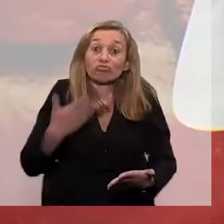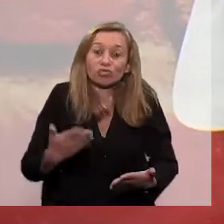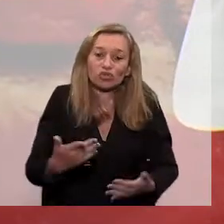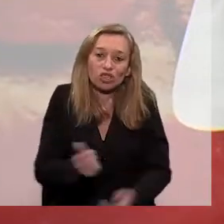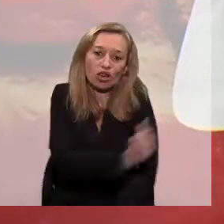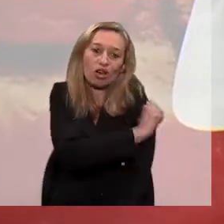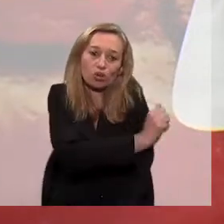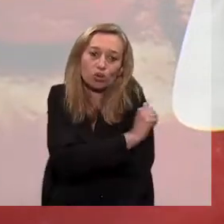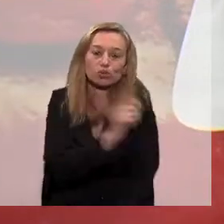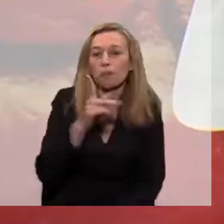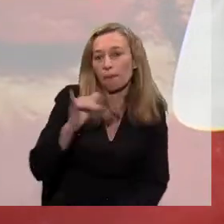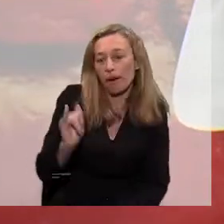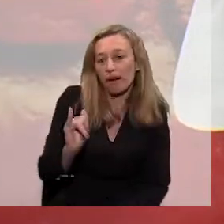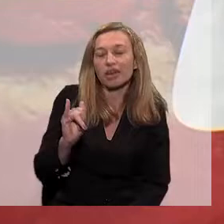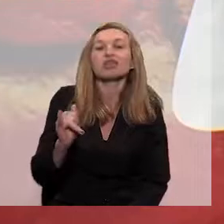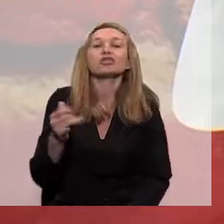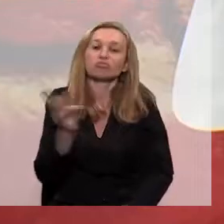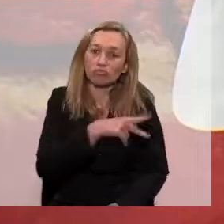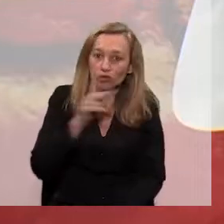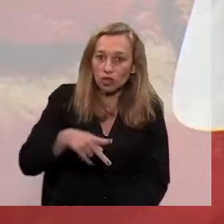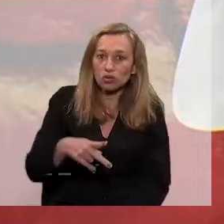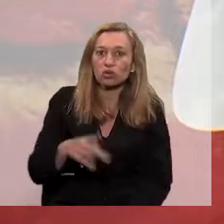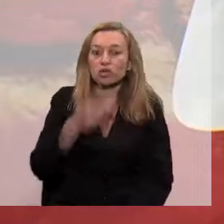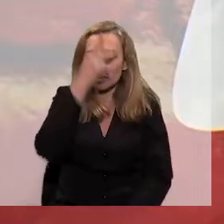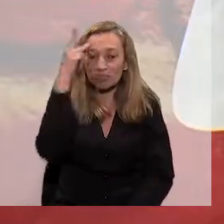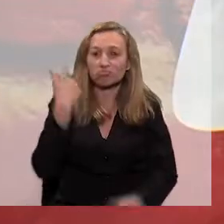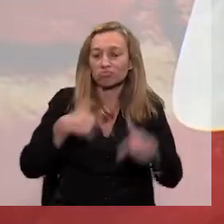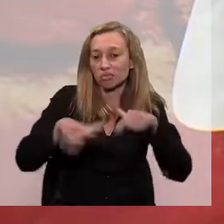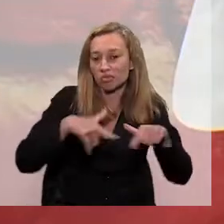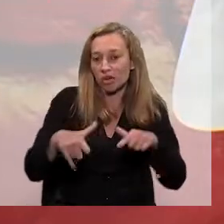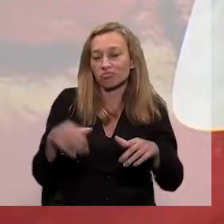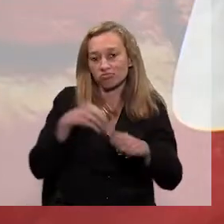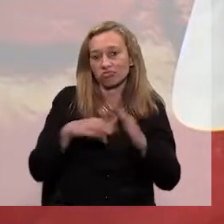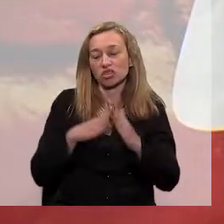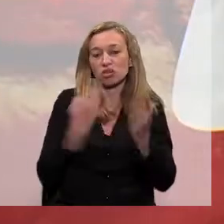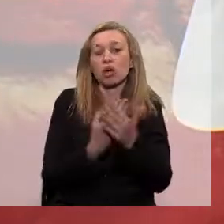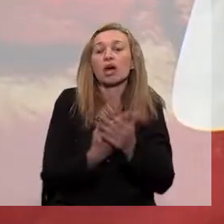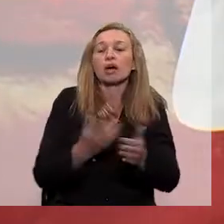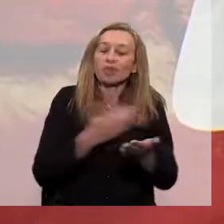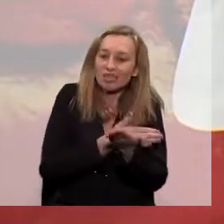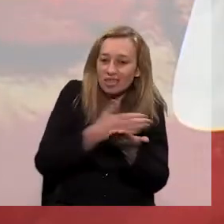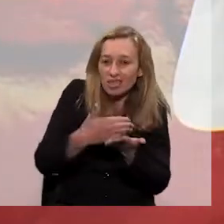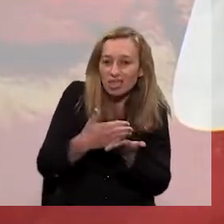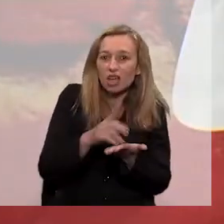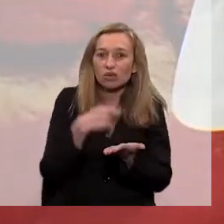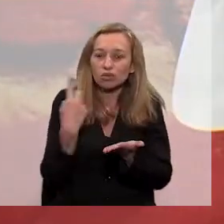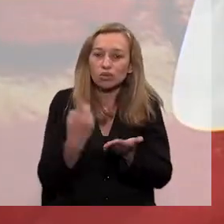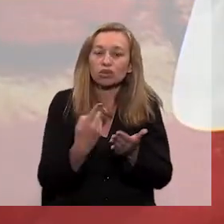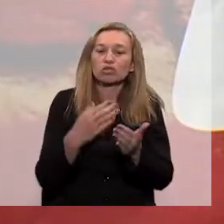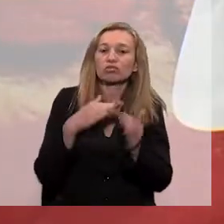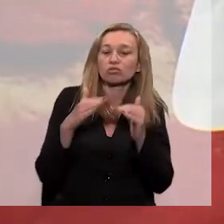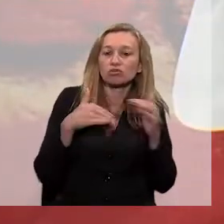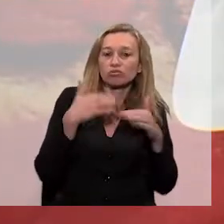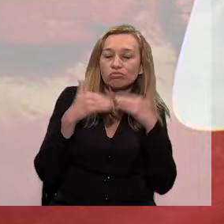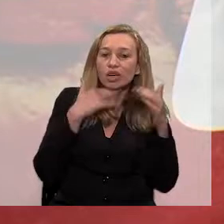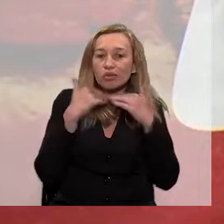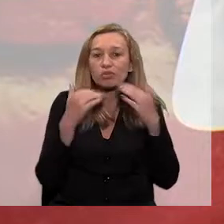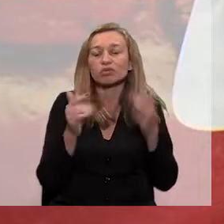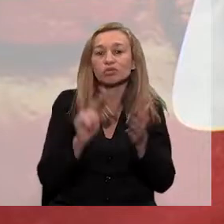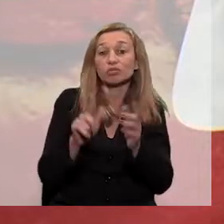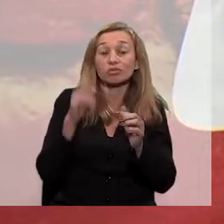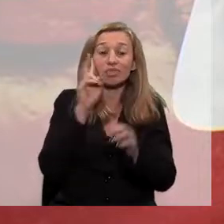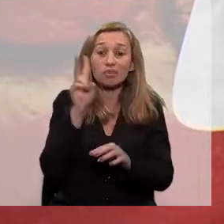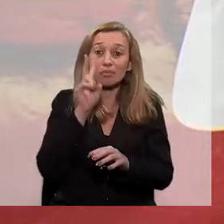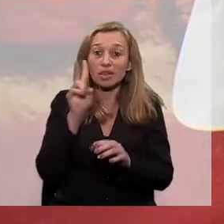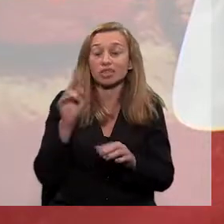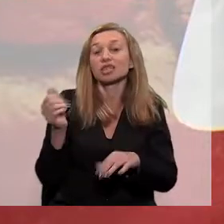estudantes, pais, funcionários e professores. Para a gente começar o nosso papo, vamos relembrar o episódio que aconteceu na Escola Raul